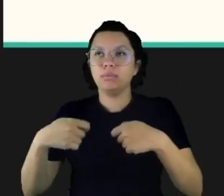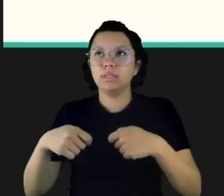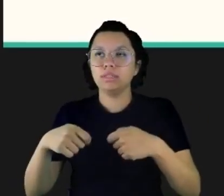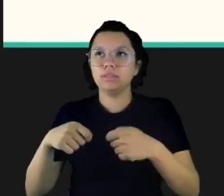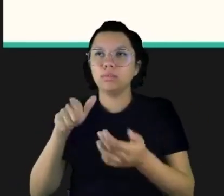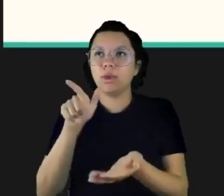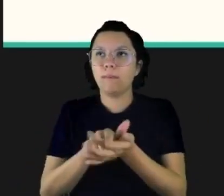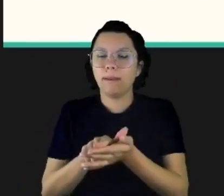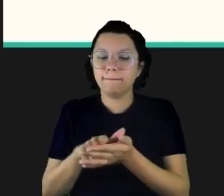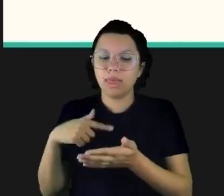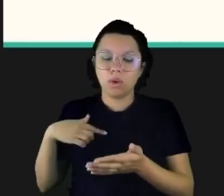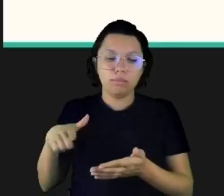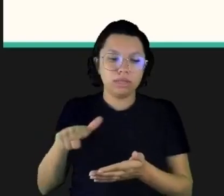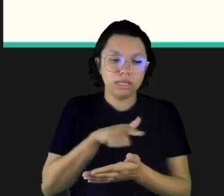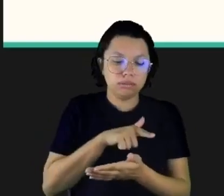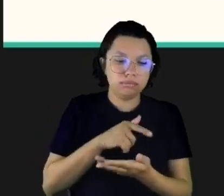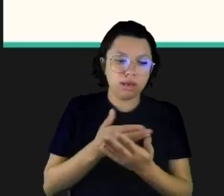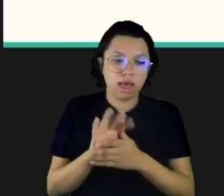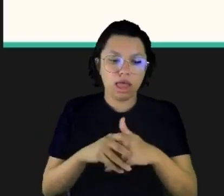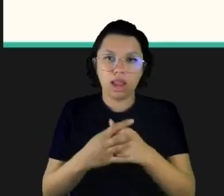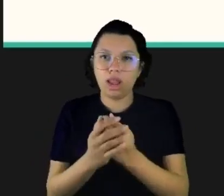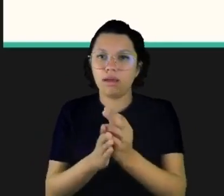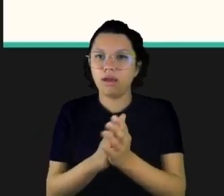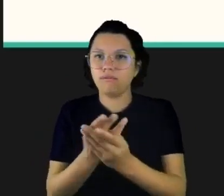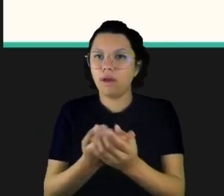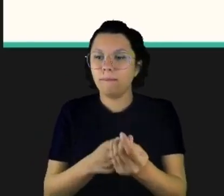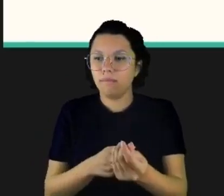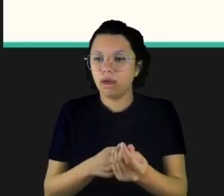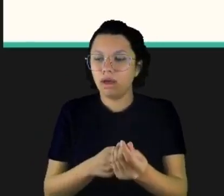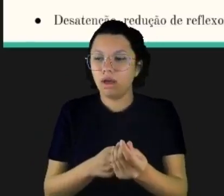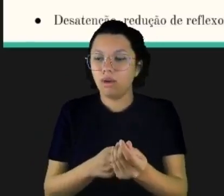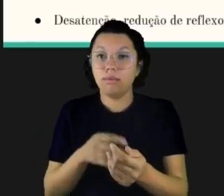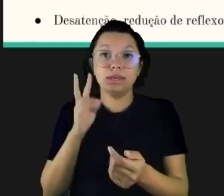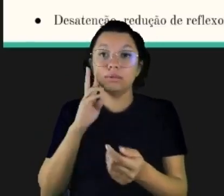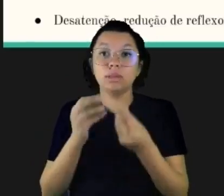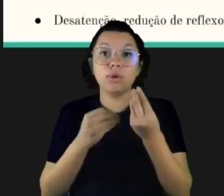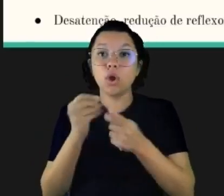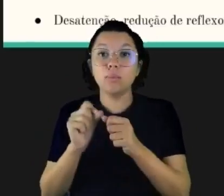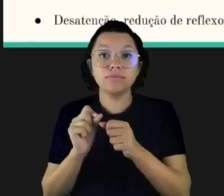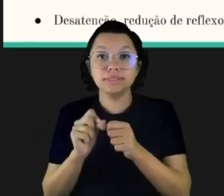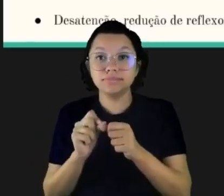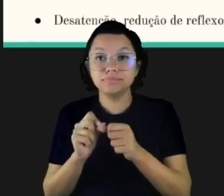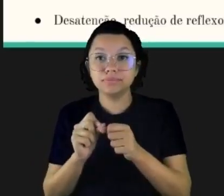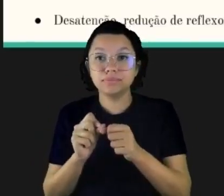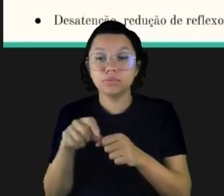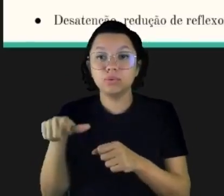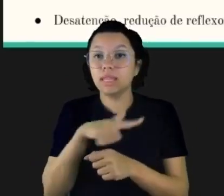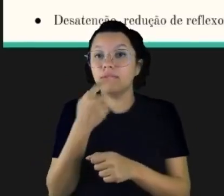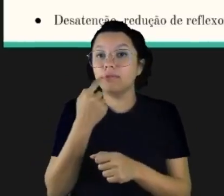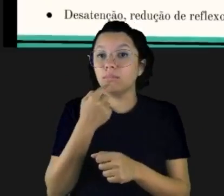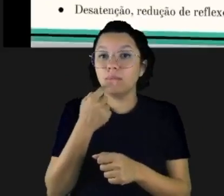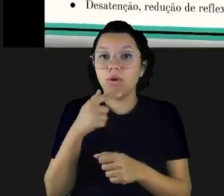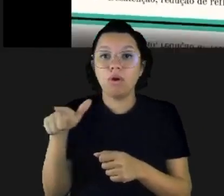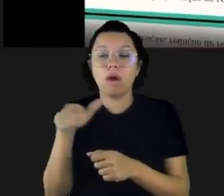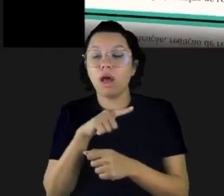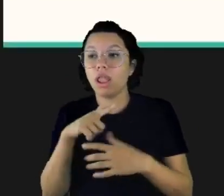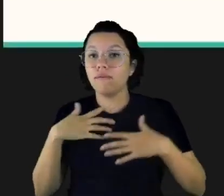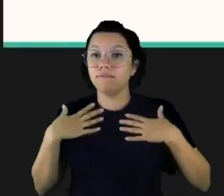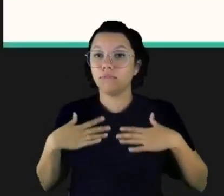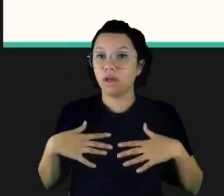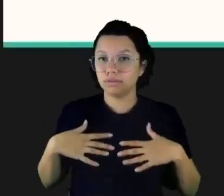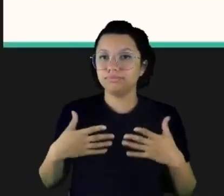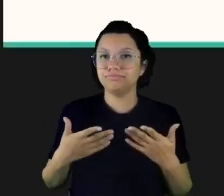eu preciso lavar as mãos. Ele não lembra de como realizar essas tarefas. Desatenção e redução